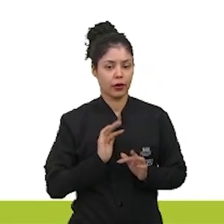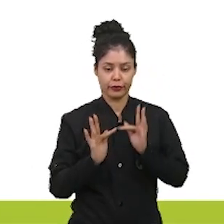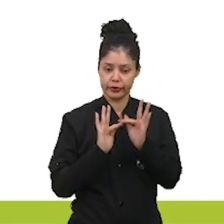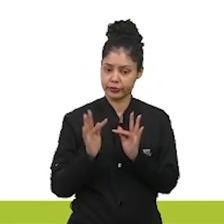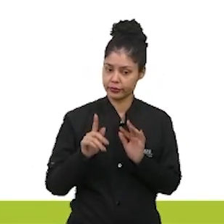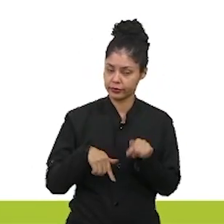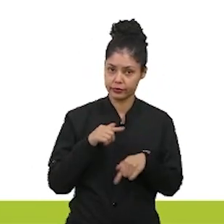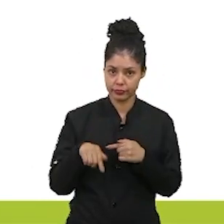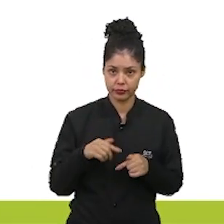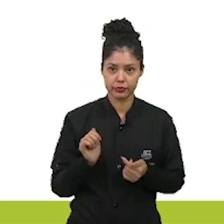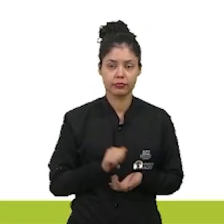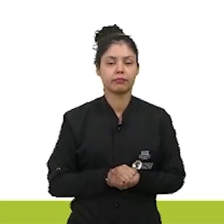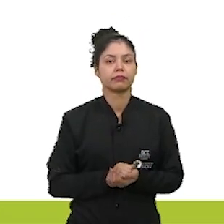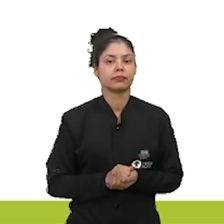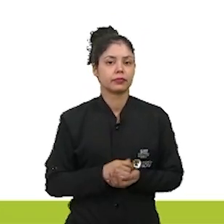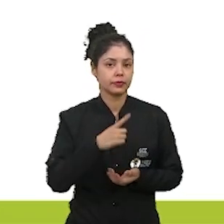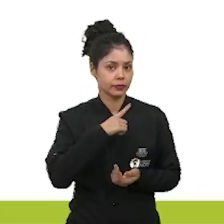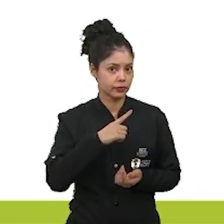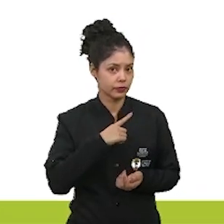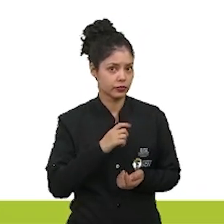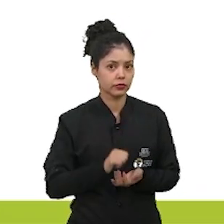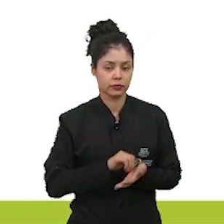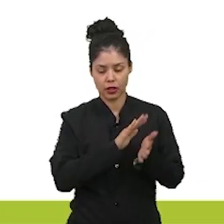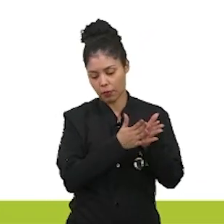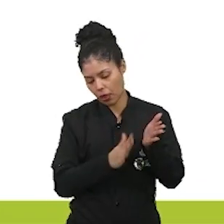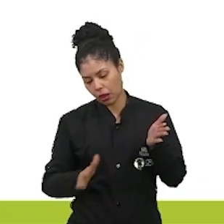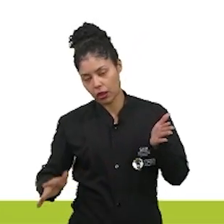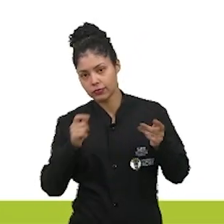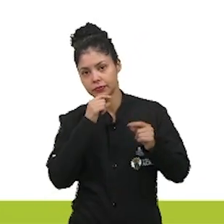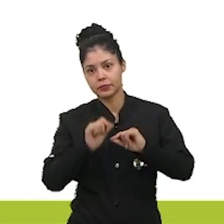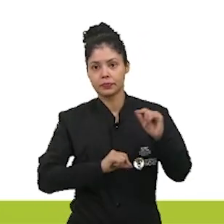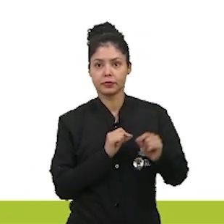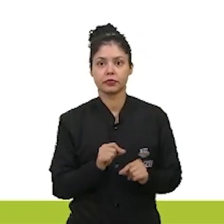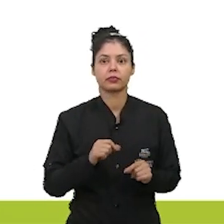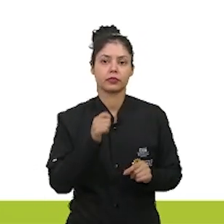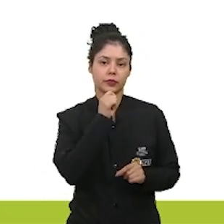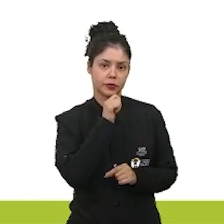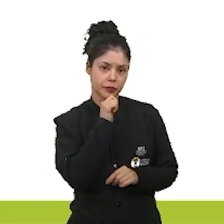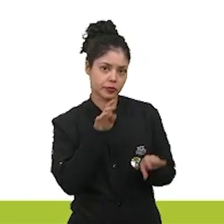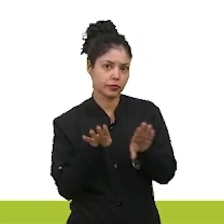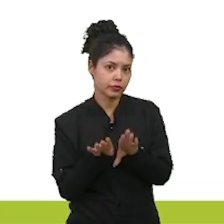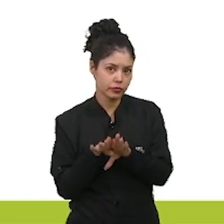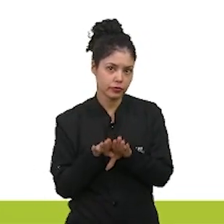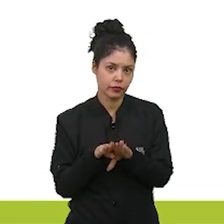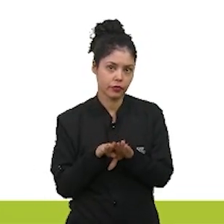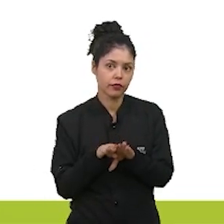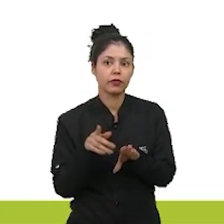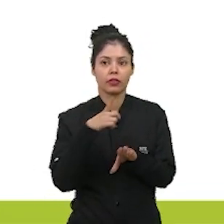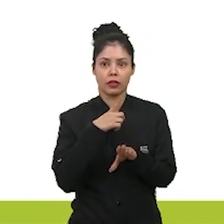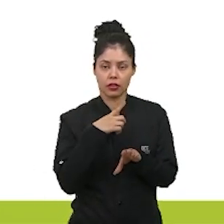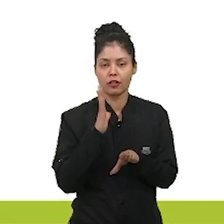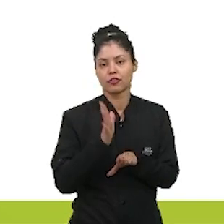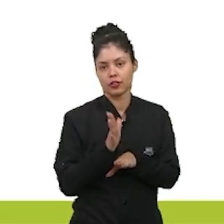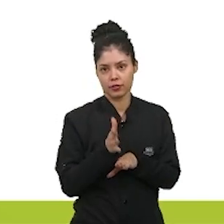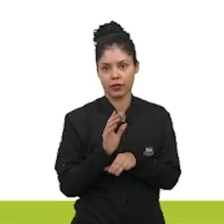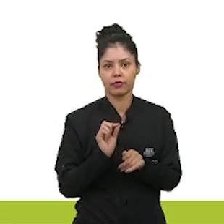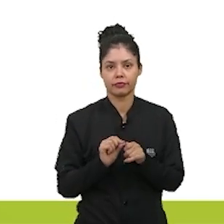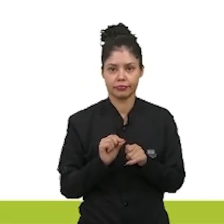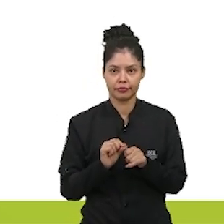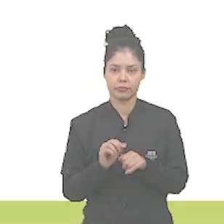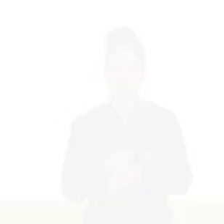ou o biológico, é o desgaste daquele relevo, e a erosão é o transporte desse material já